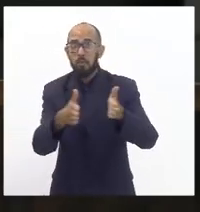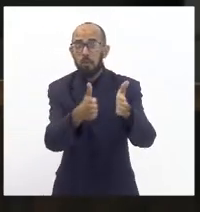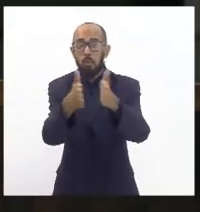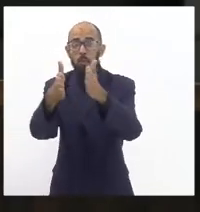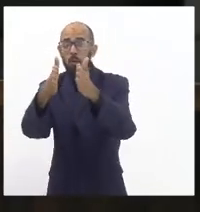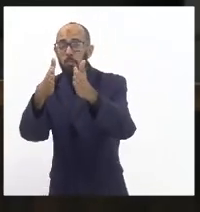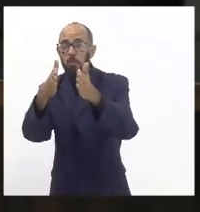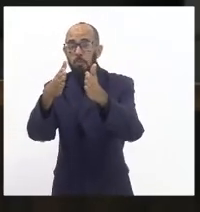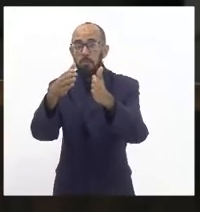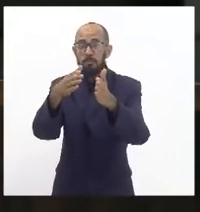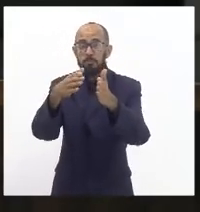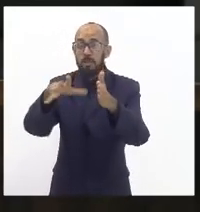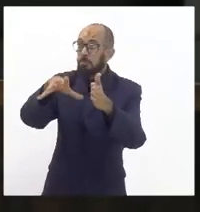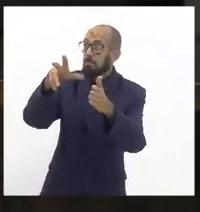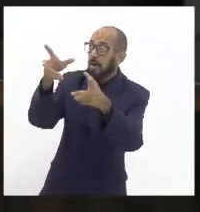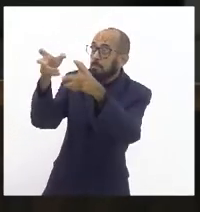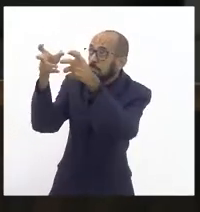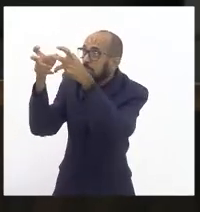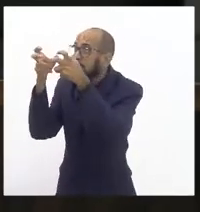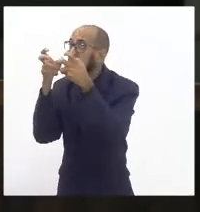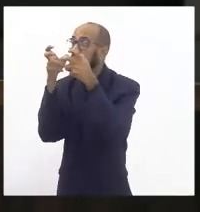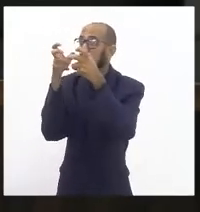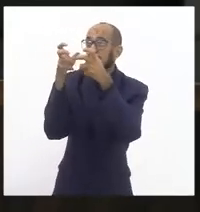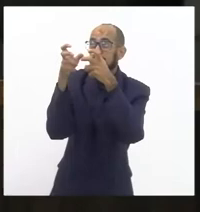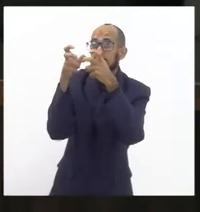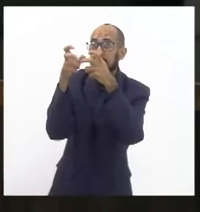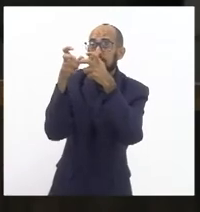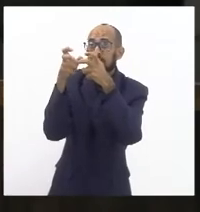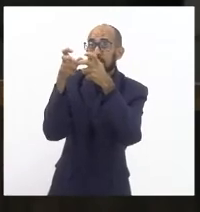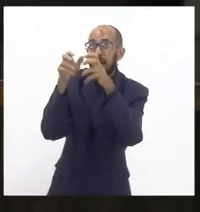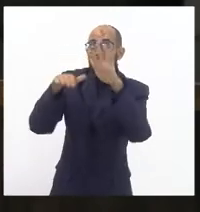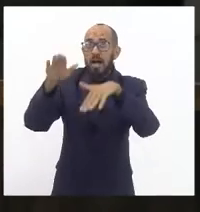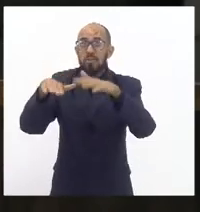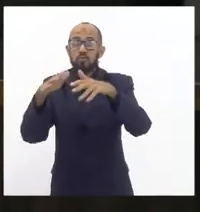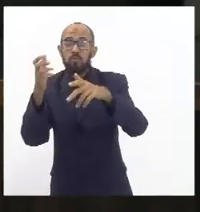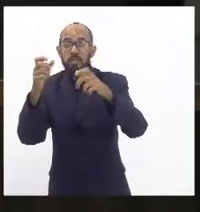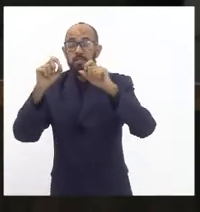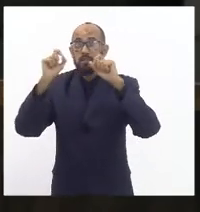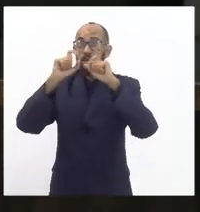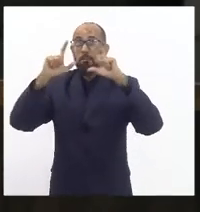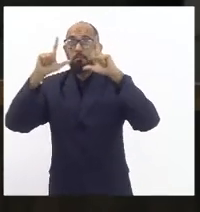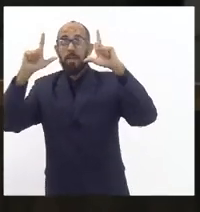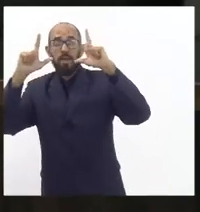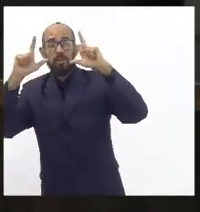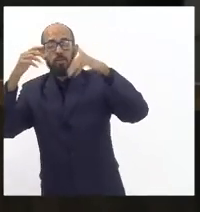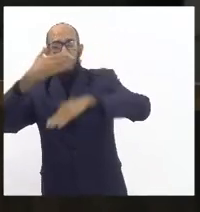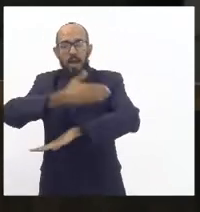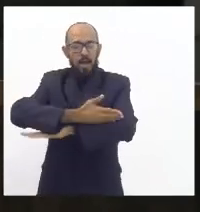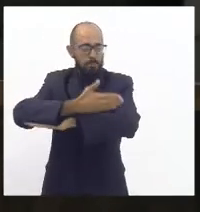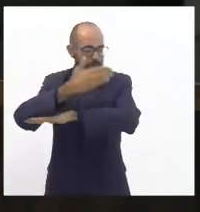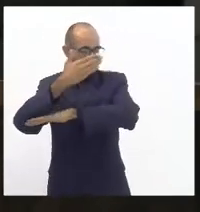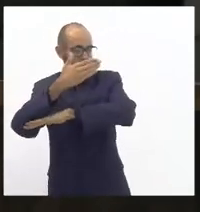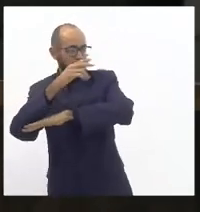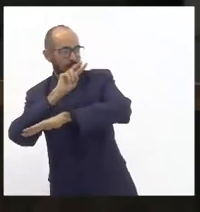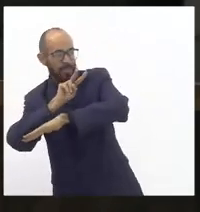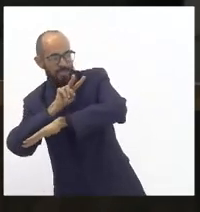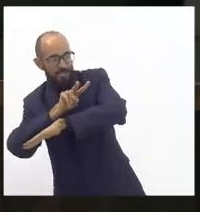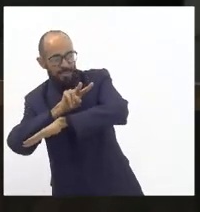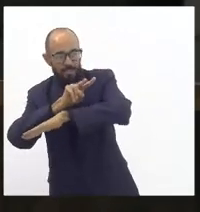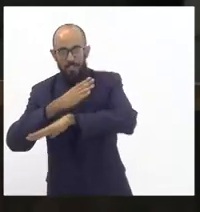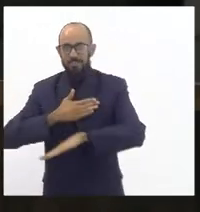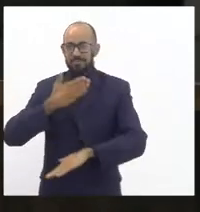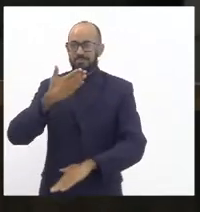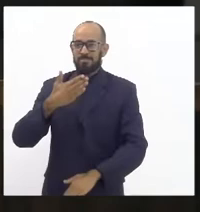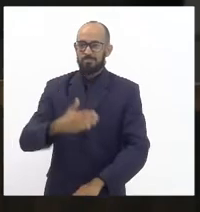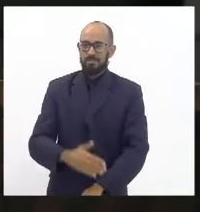que para ouvi-las muitas vezes de muita vez desperto e abro a janela pálido de